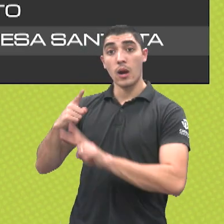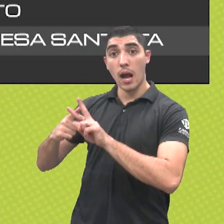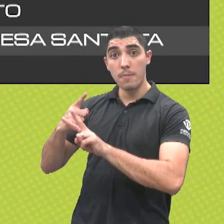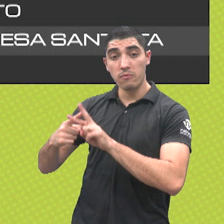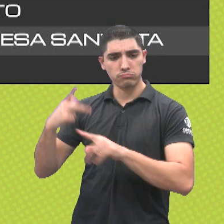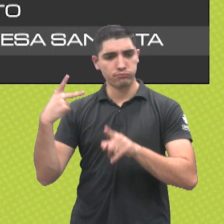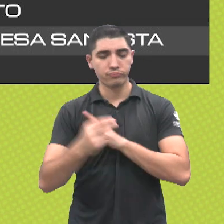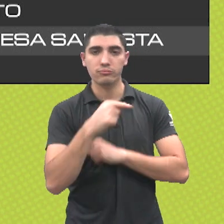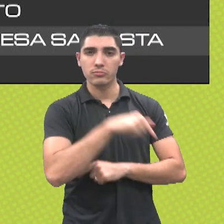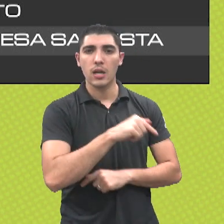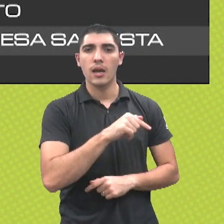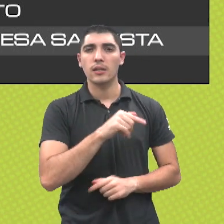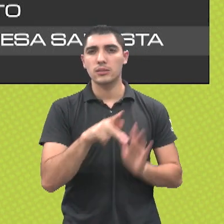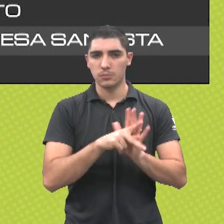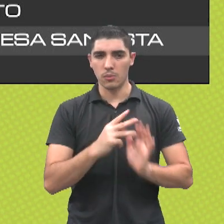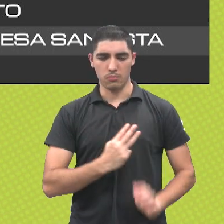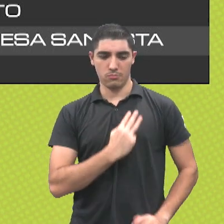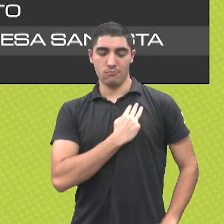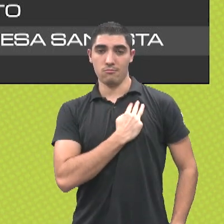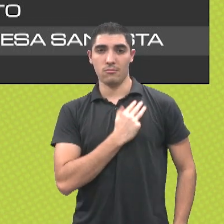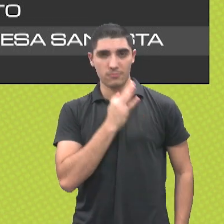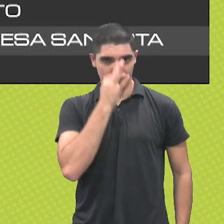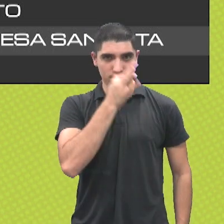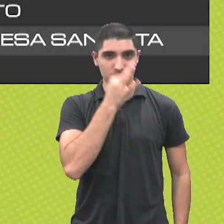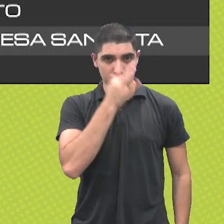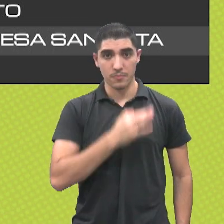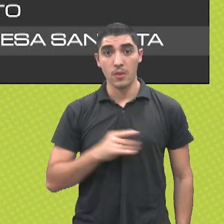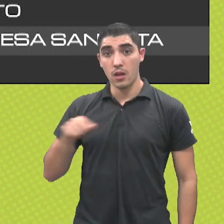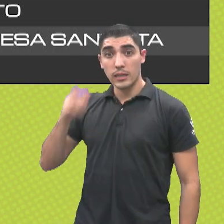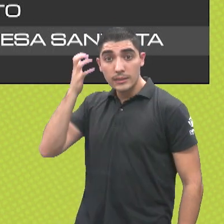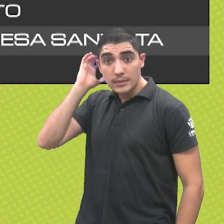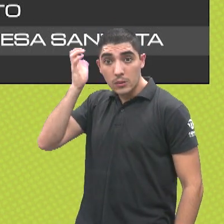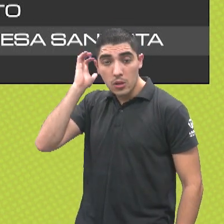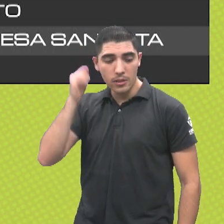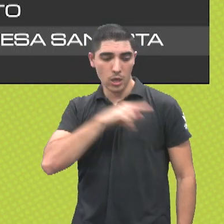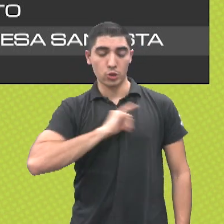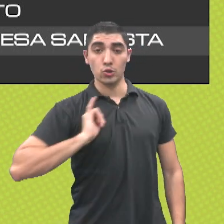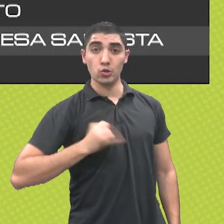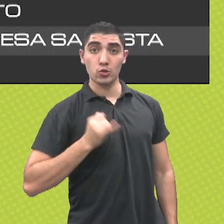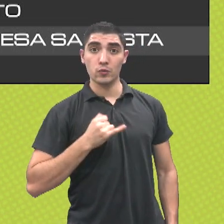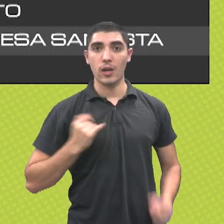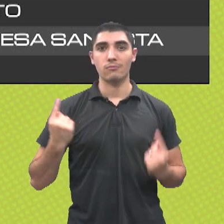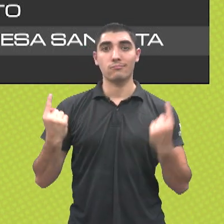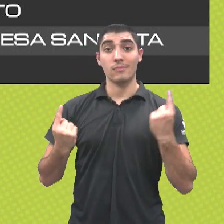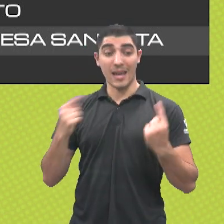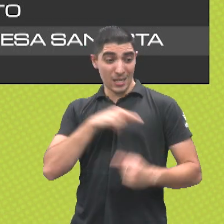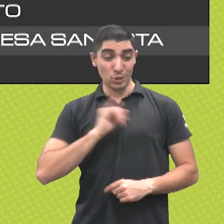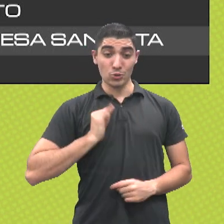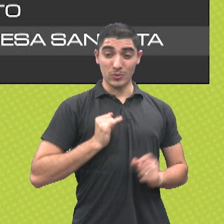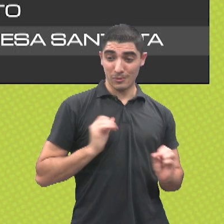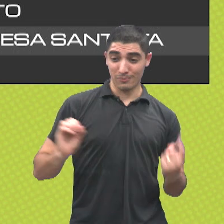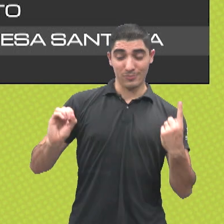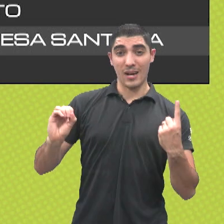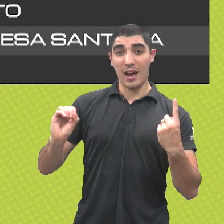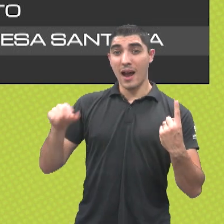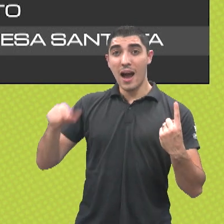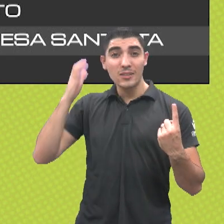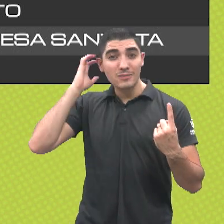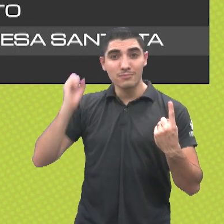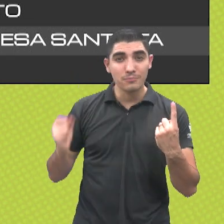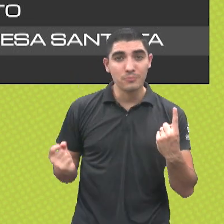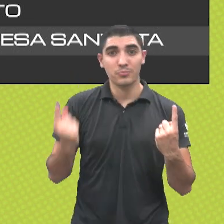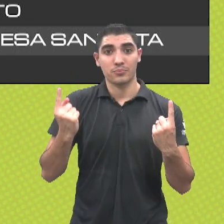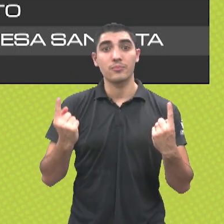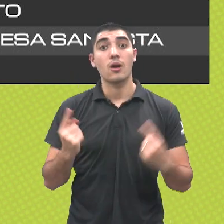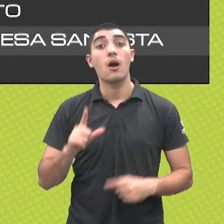Primavera perdeu aí o líder Primavera, mas ainda segue líder. Santo André e Juventus estava vencendo o Santo André, tomou o gol do empate no finalzinho. Talvez o melhor resultado